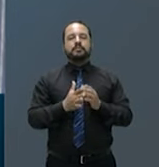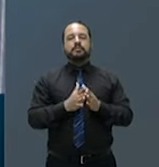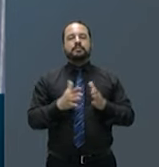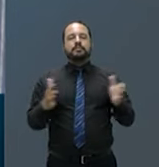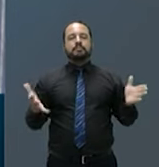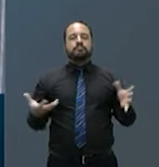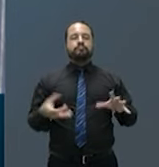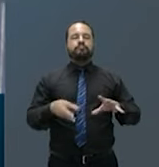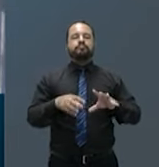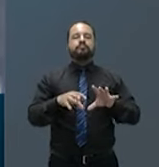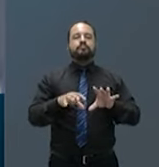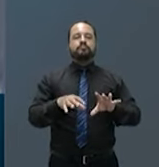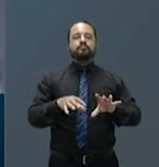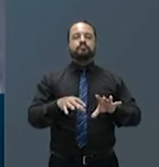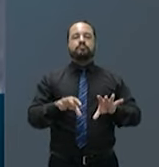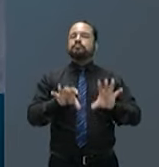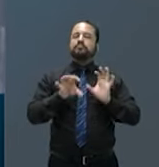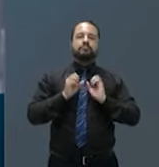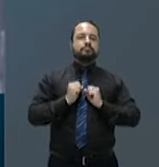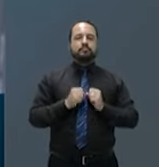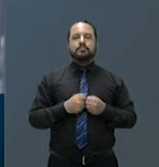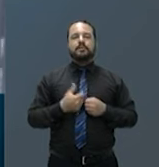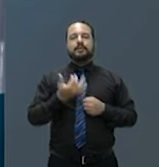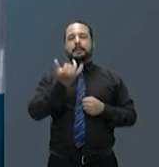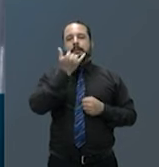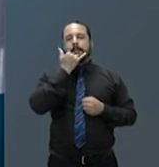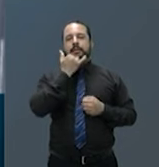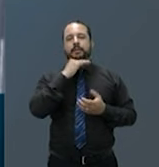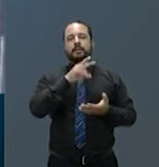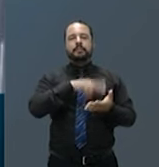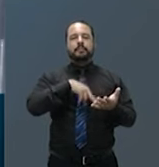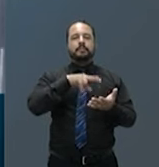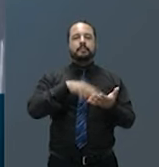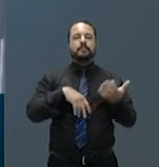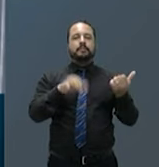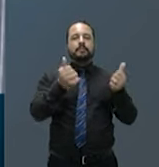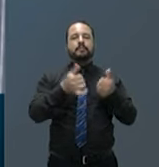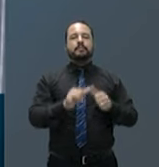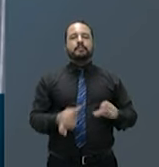admissibilidade. Pedi vista para melhor exame da controvérsia.